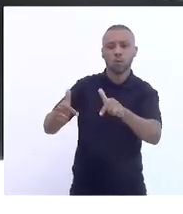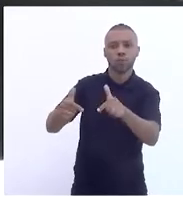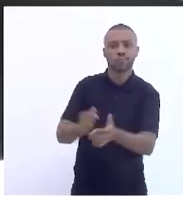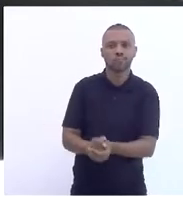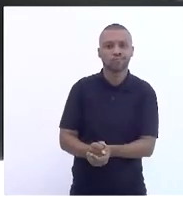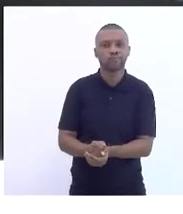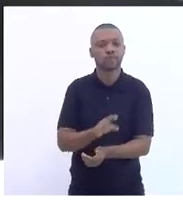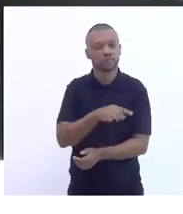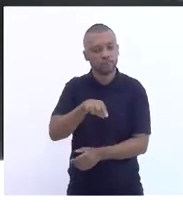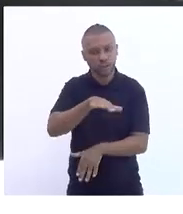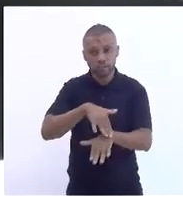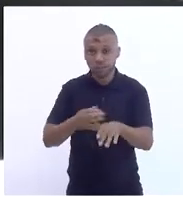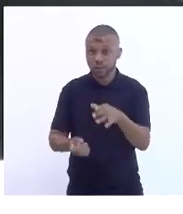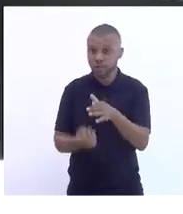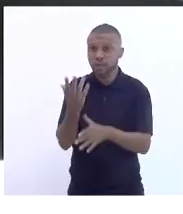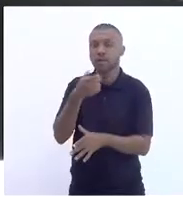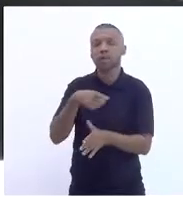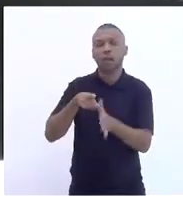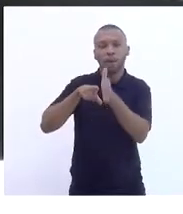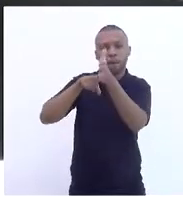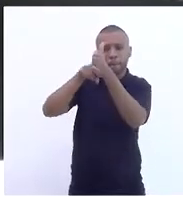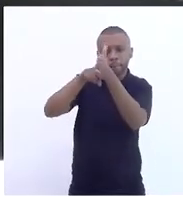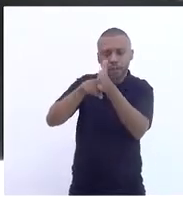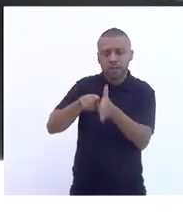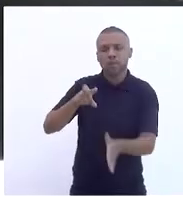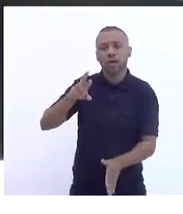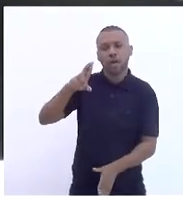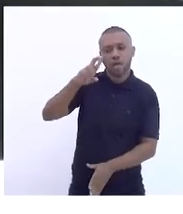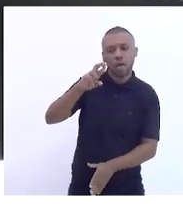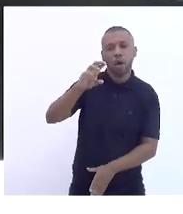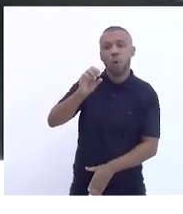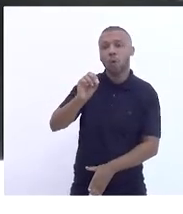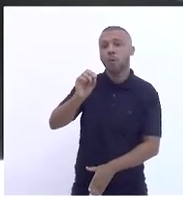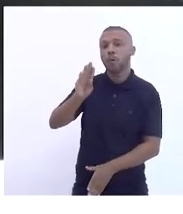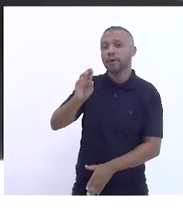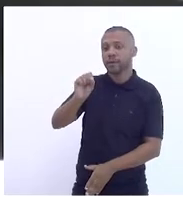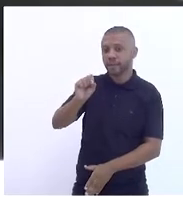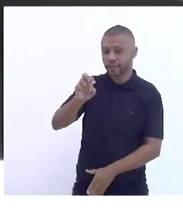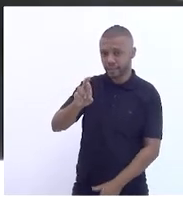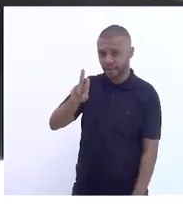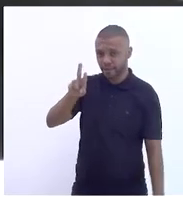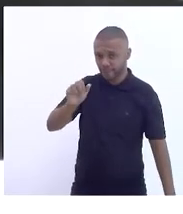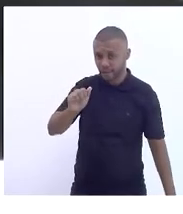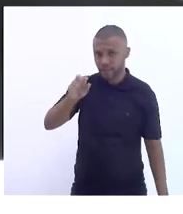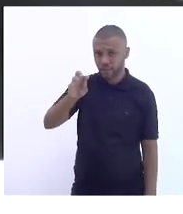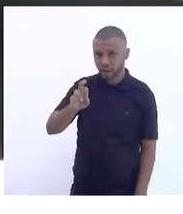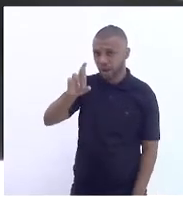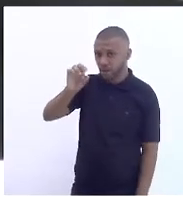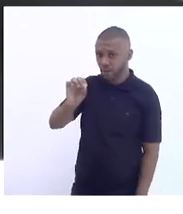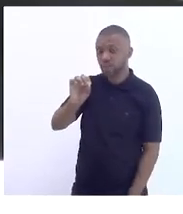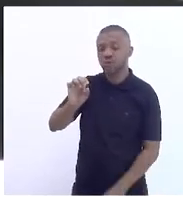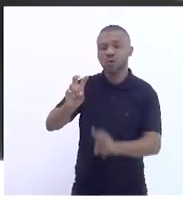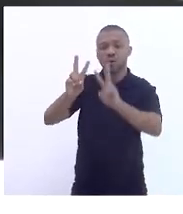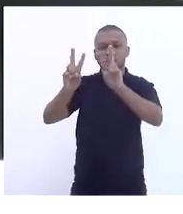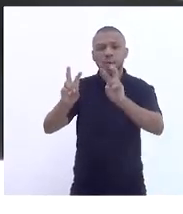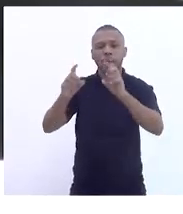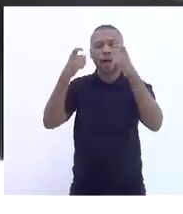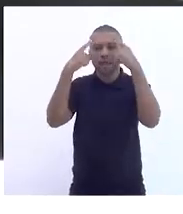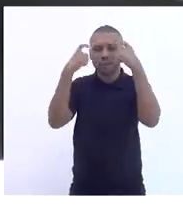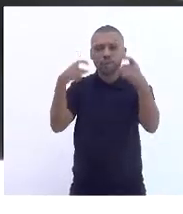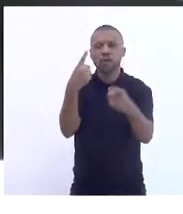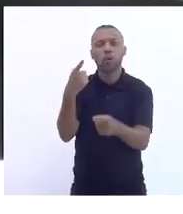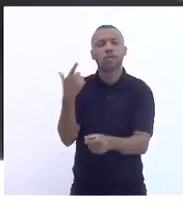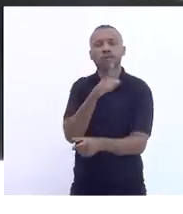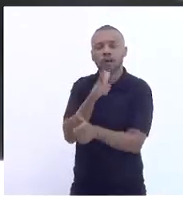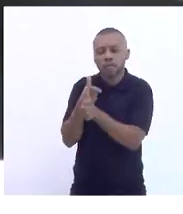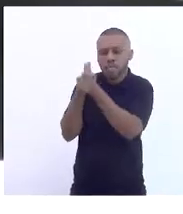Observatório da violência de fato para que a gente possa acompanhar as